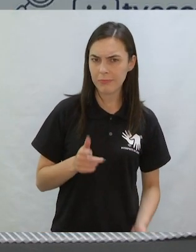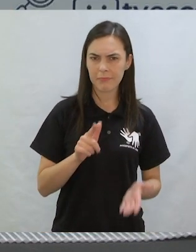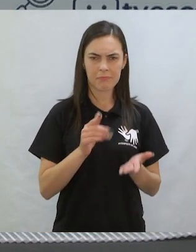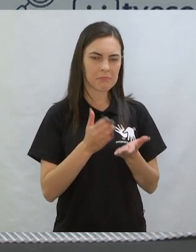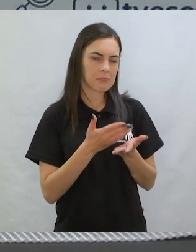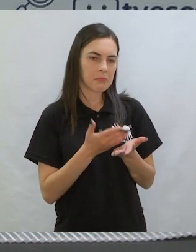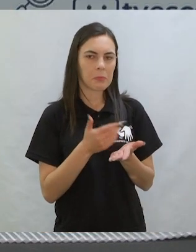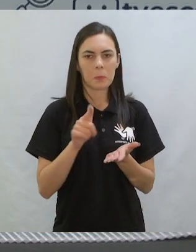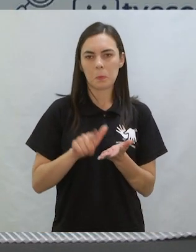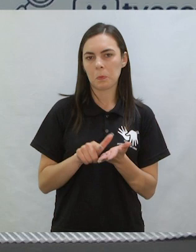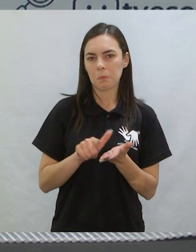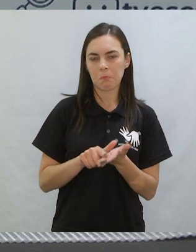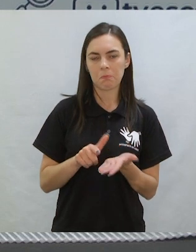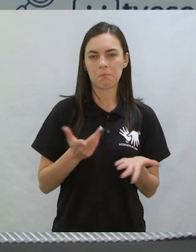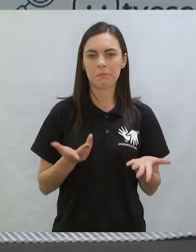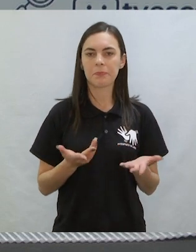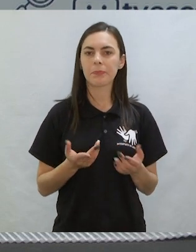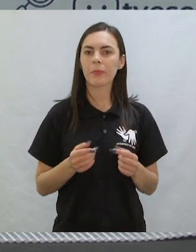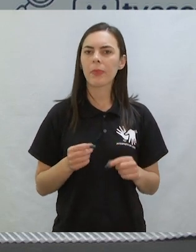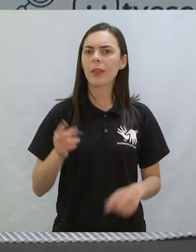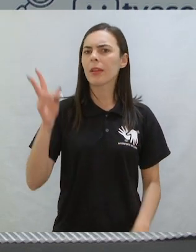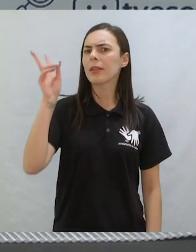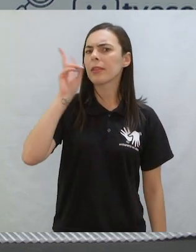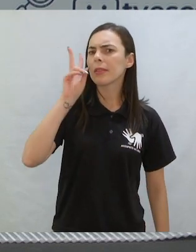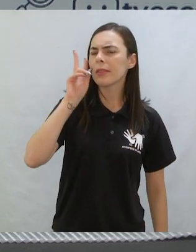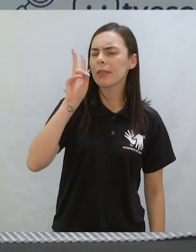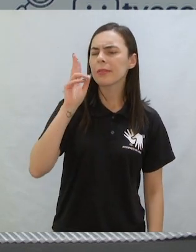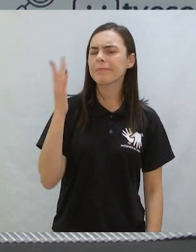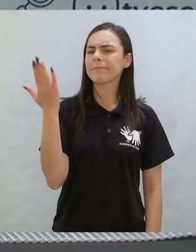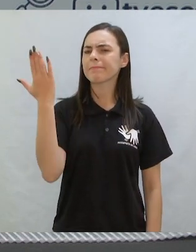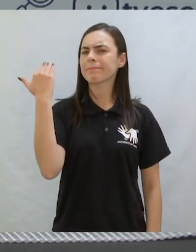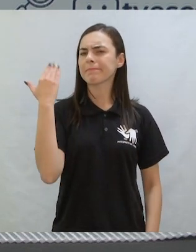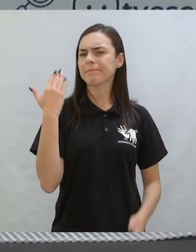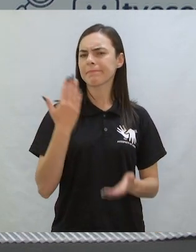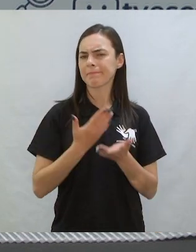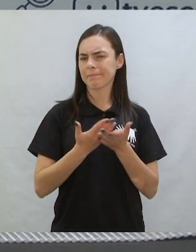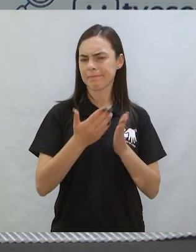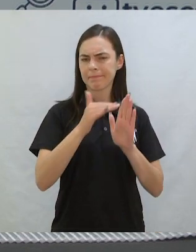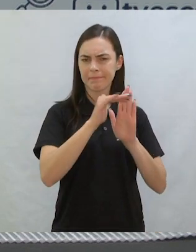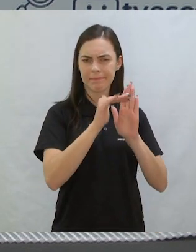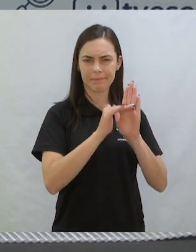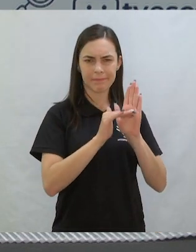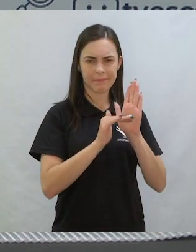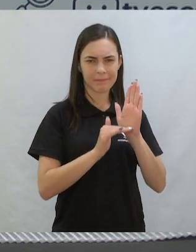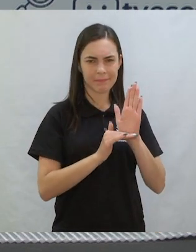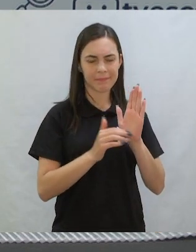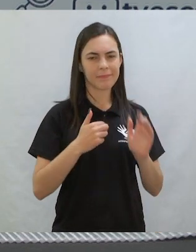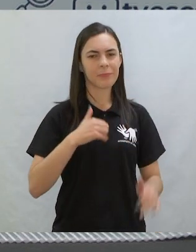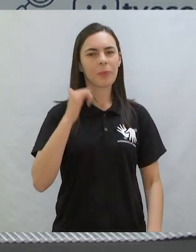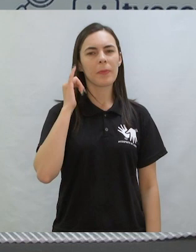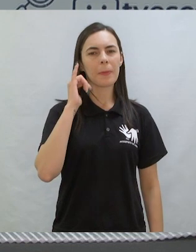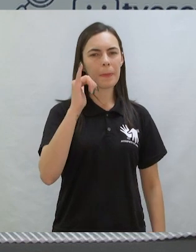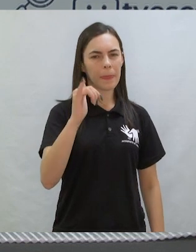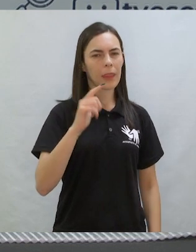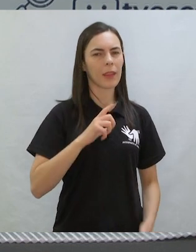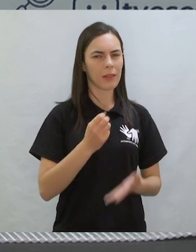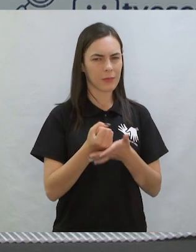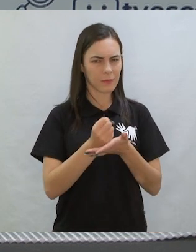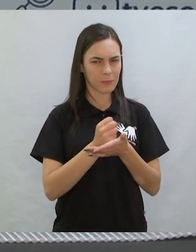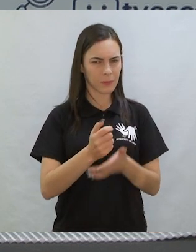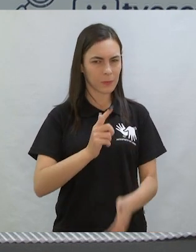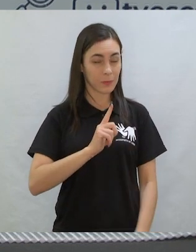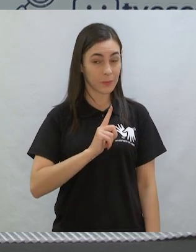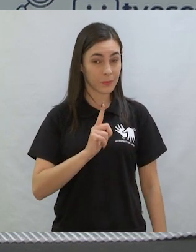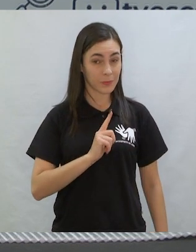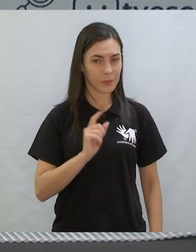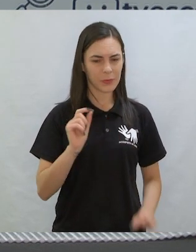lá no caderno de vocês, são na folha, né? Então, lembram que lá na rotina, no início, a professora disse que